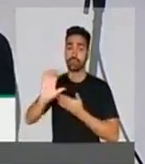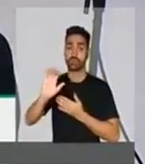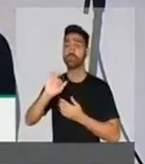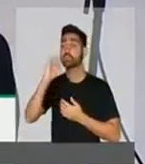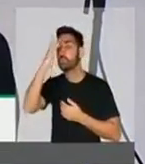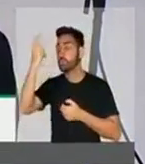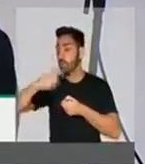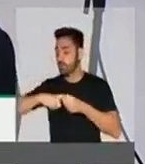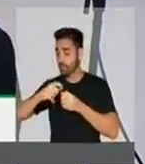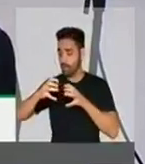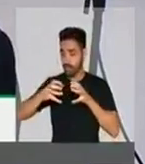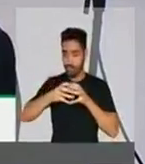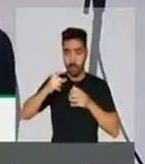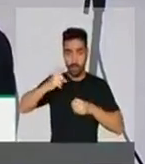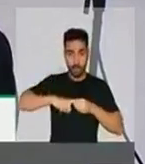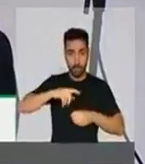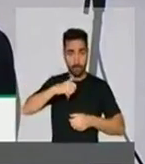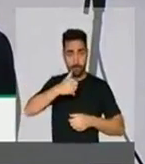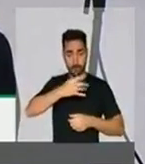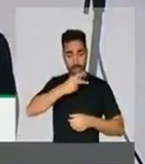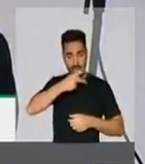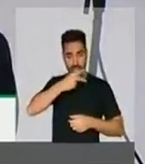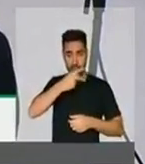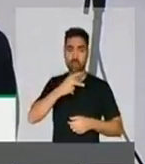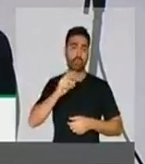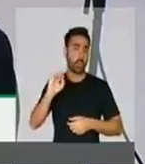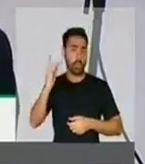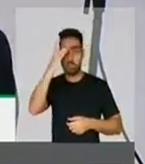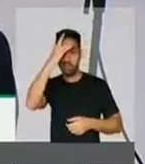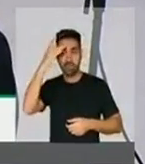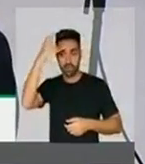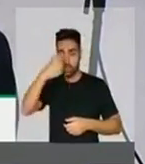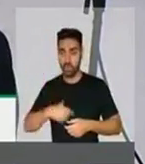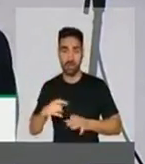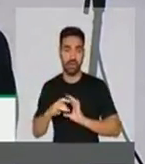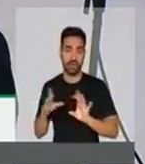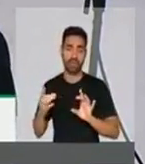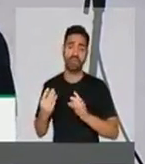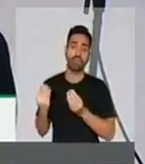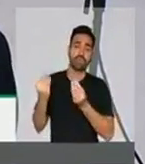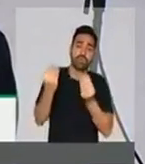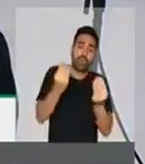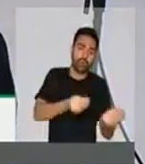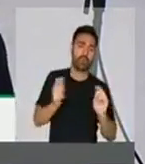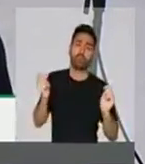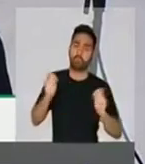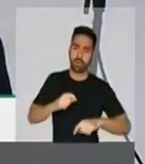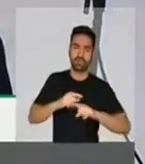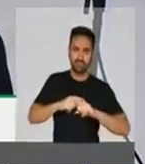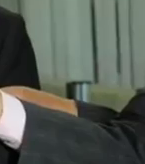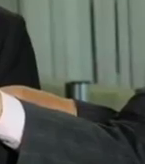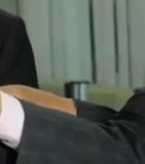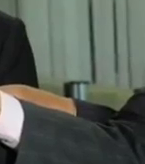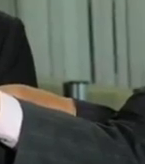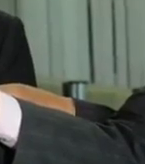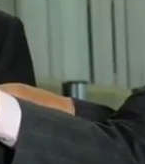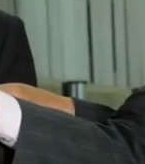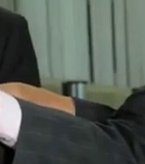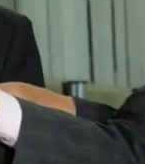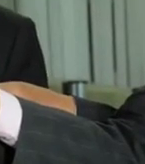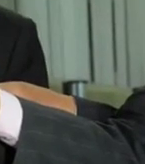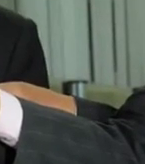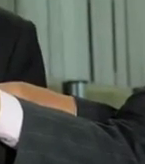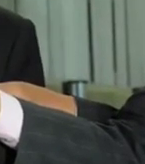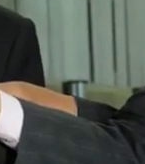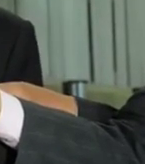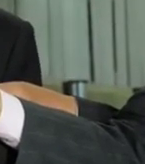de partido e pessoa física, dentro dos limites estabelecidos pela lei. Repassar